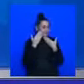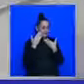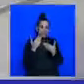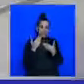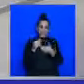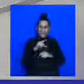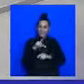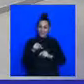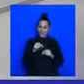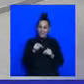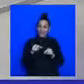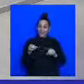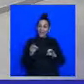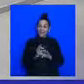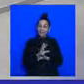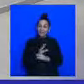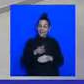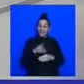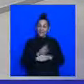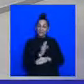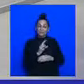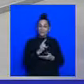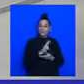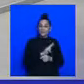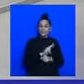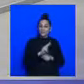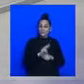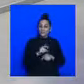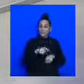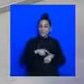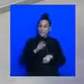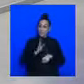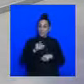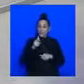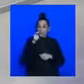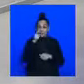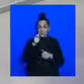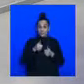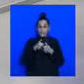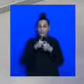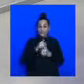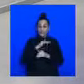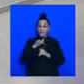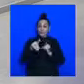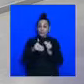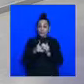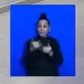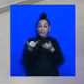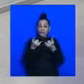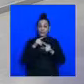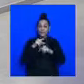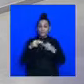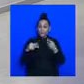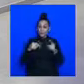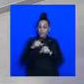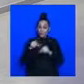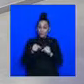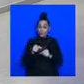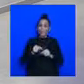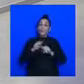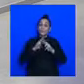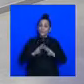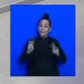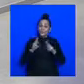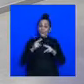obrigada sorteio realizado e validado Pelas nossas auditoras daqui a pouco você pode conferir todos os detalhes deste sorteio através do site